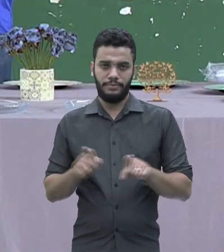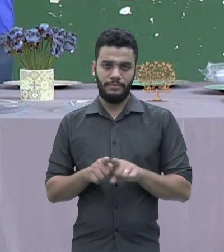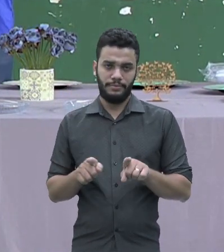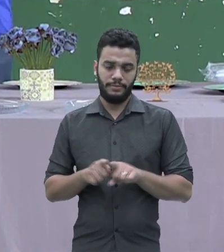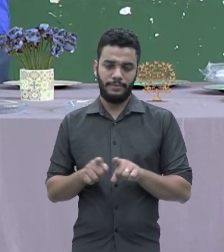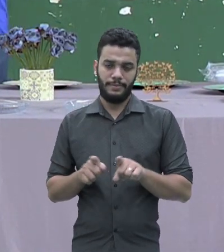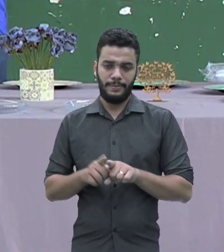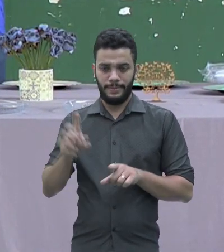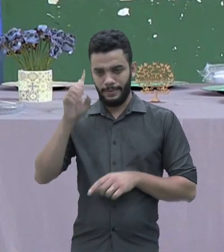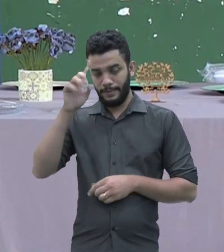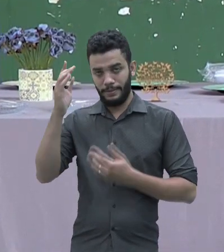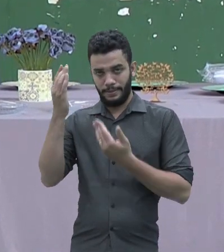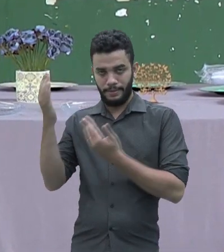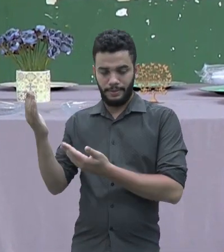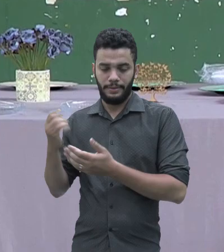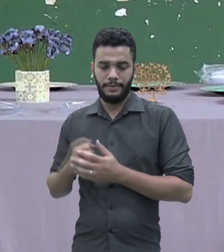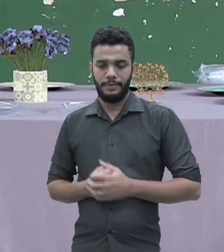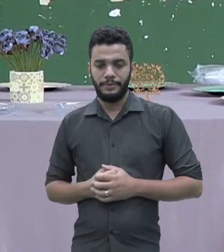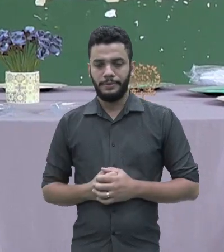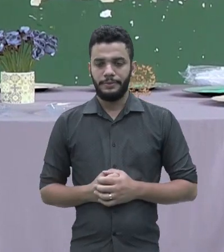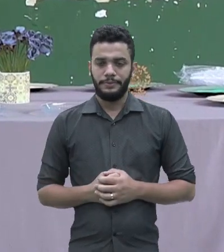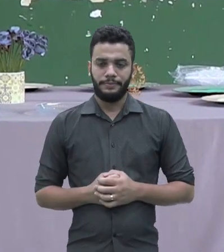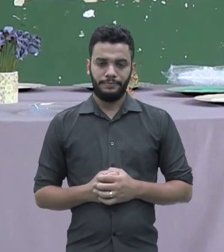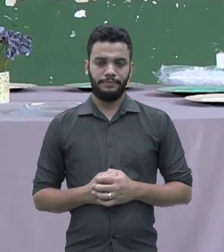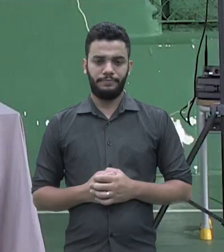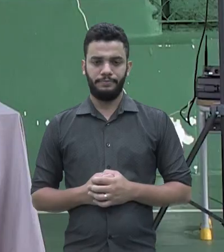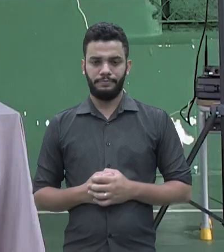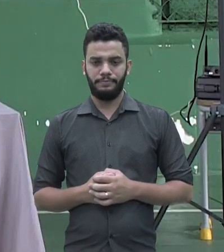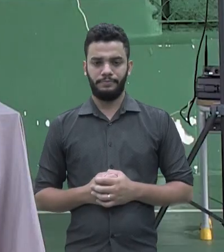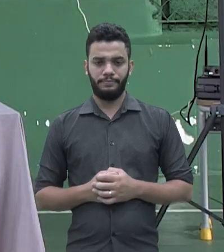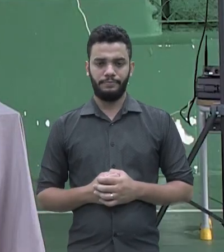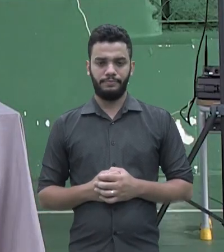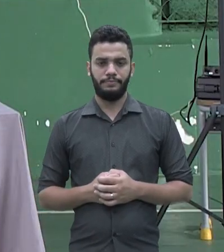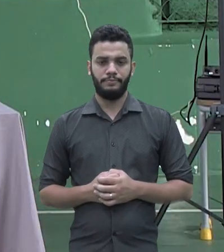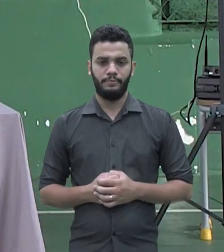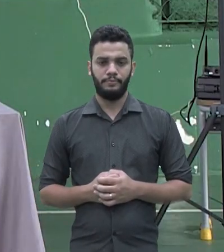teremos a nossa roda de conversa, a nossa round table.